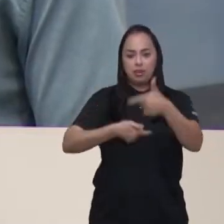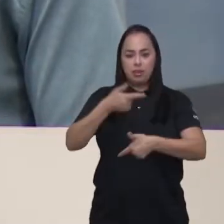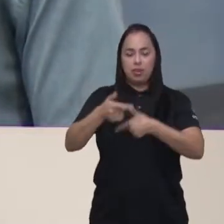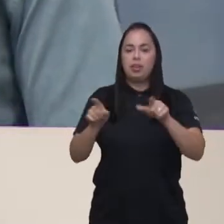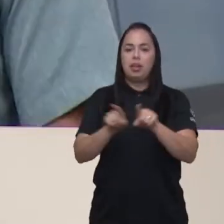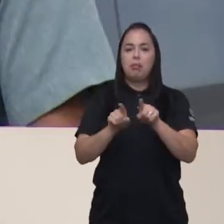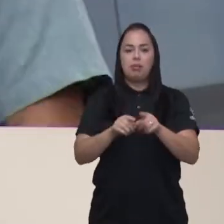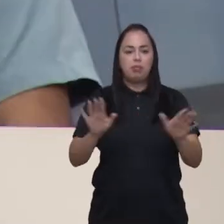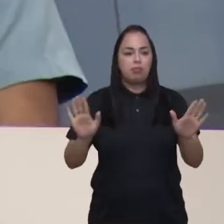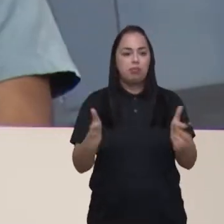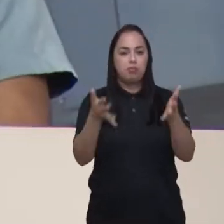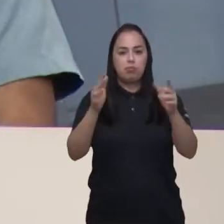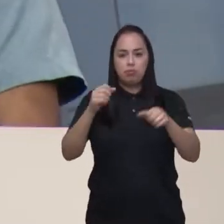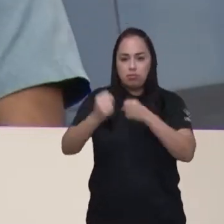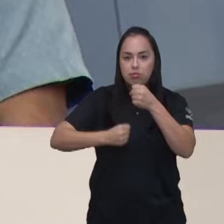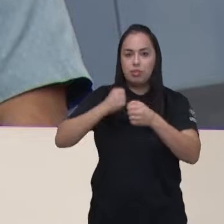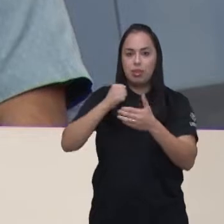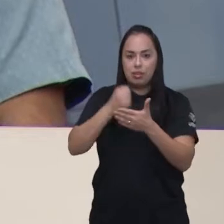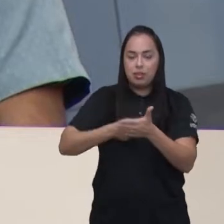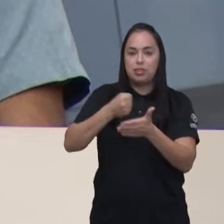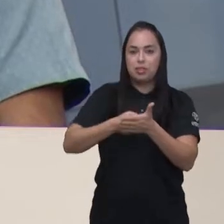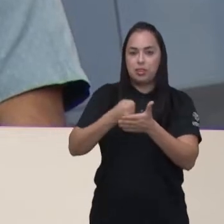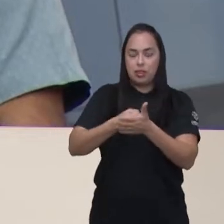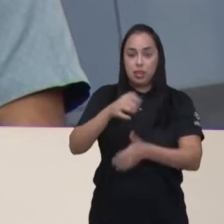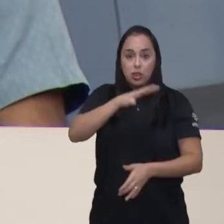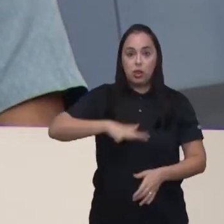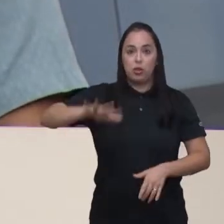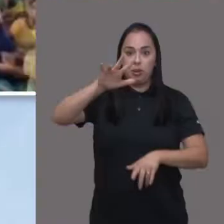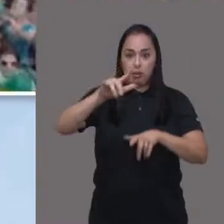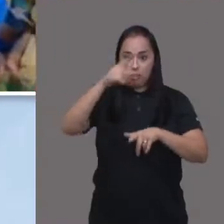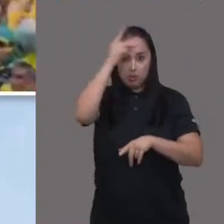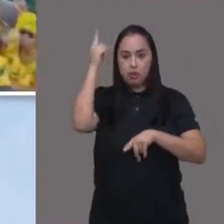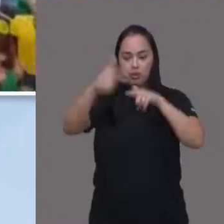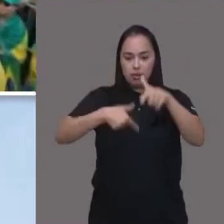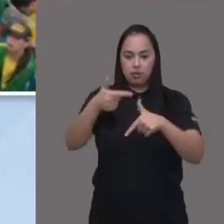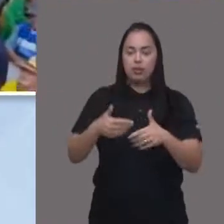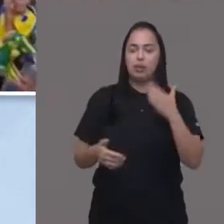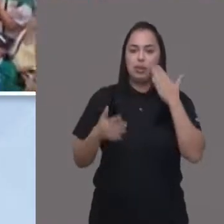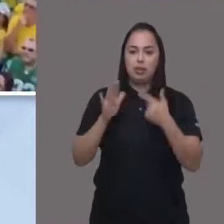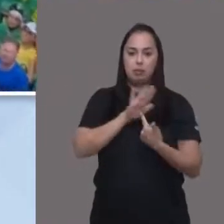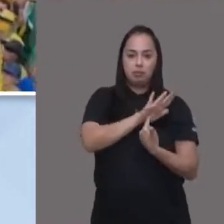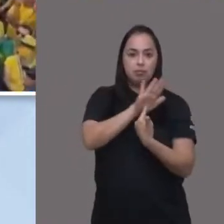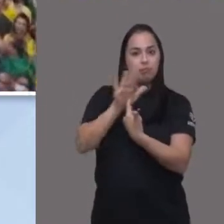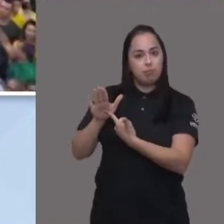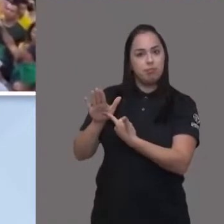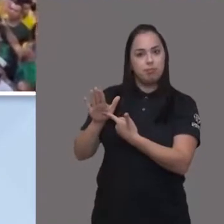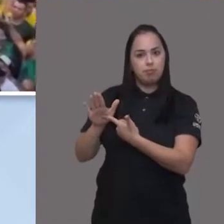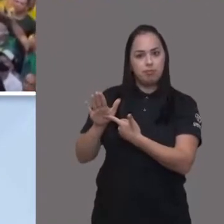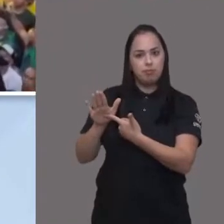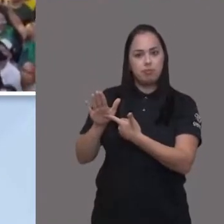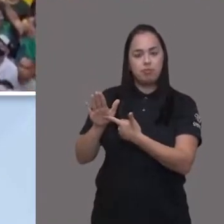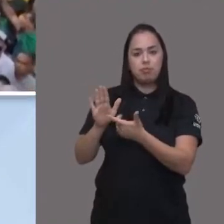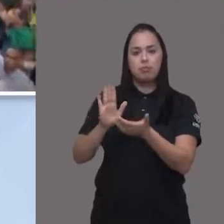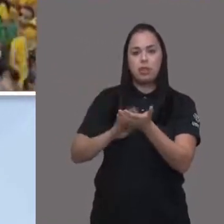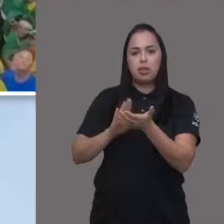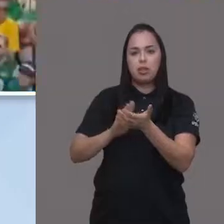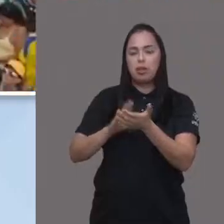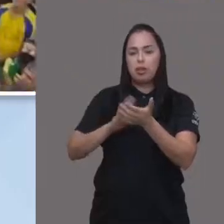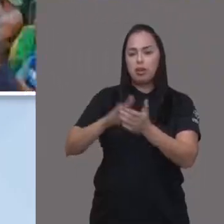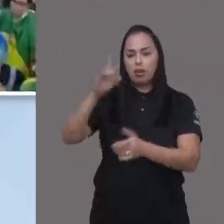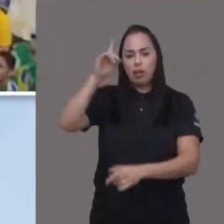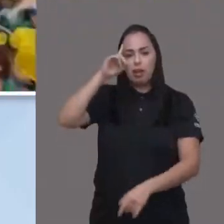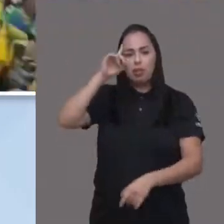valorizou o esforço EA dedicação de todos os trabalhadores da cidade ele também mostrou o vídeo de manifestações em